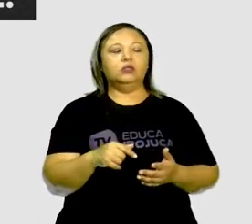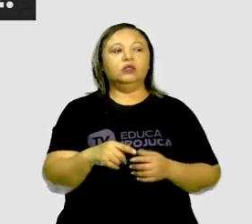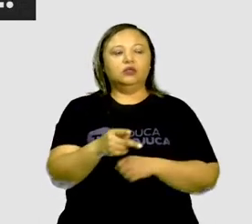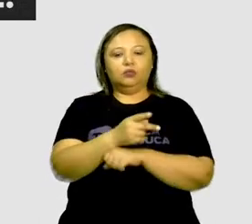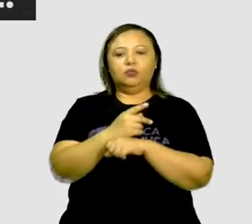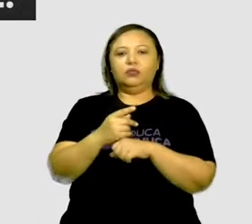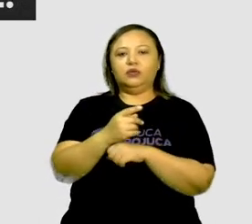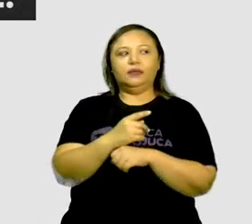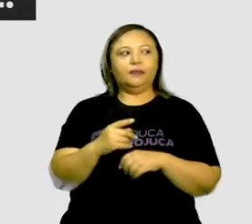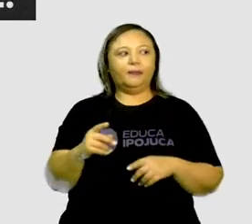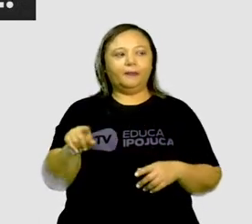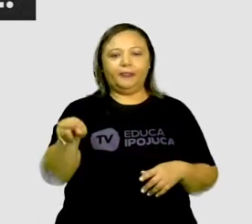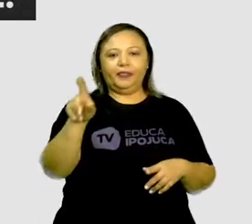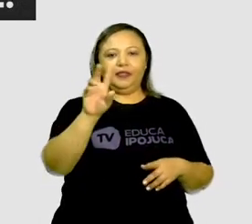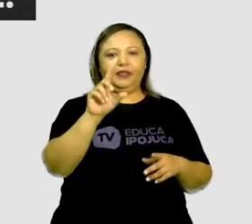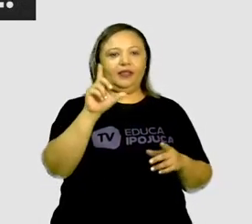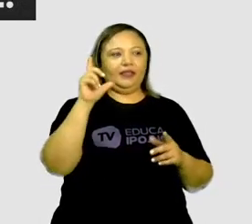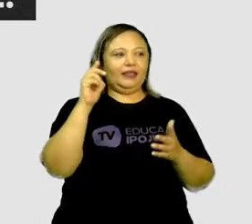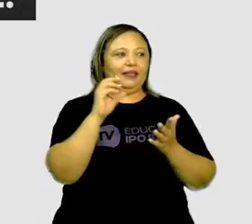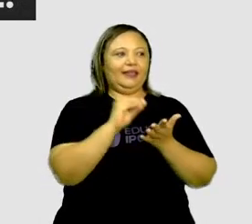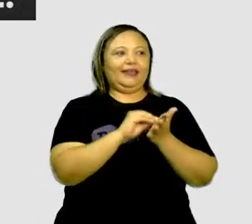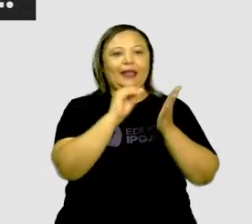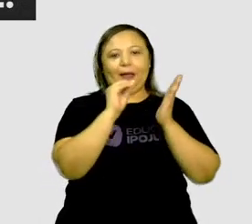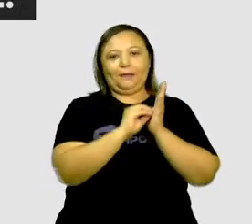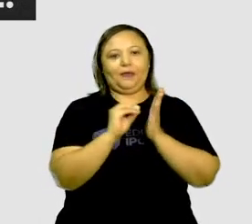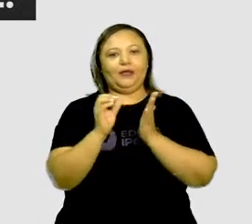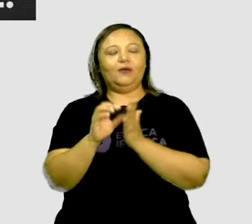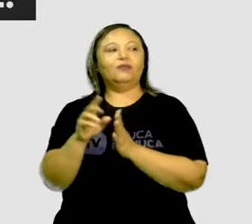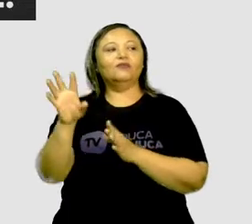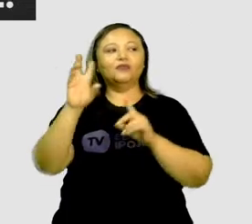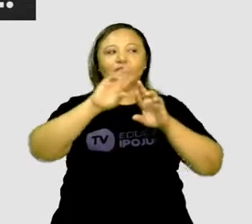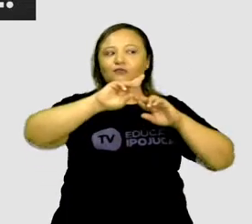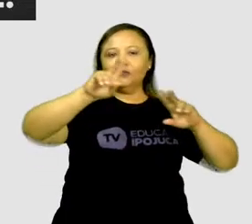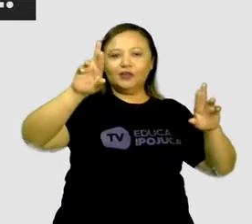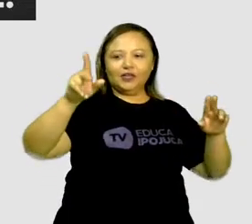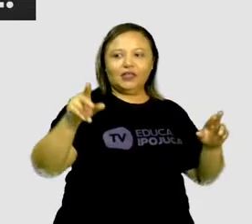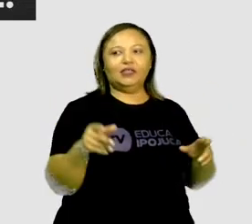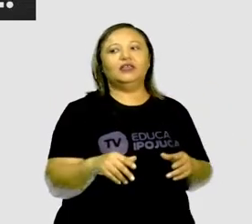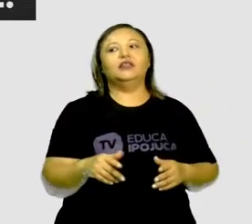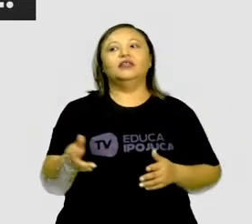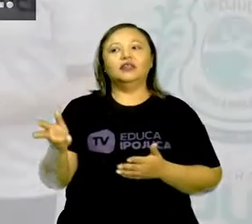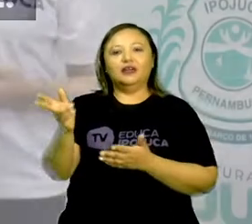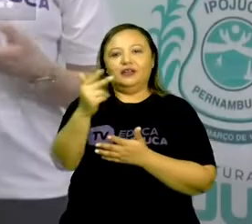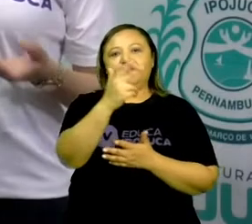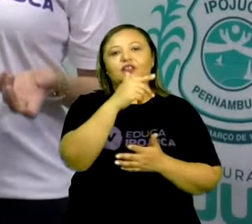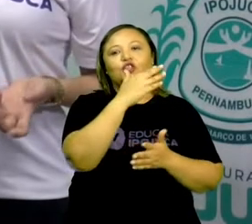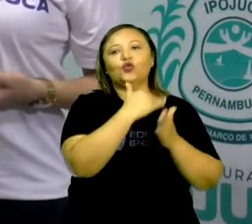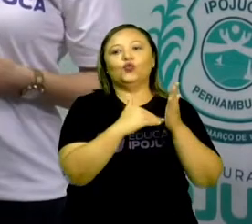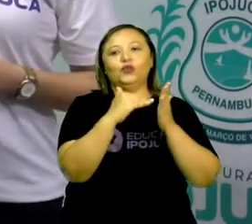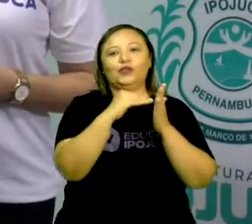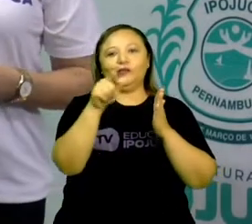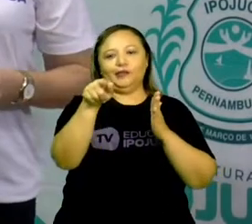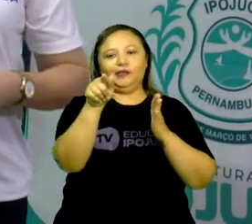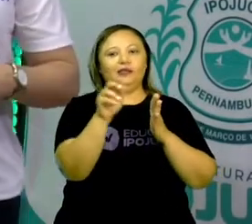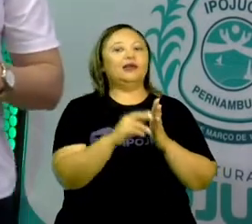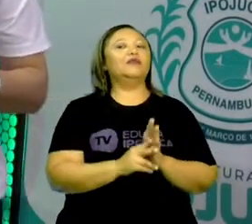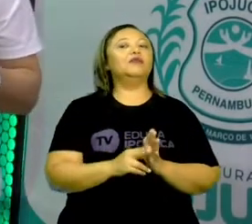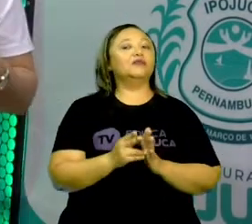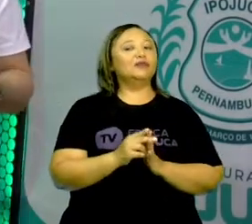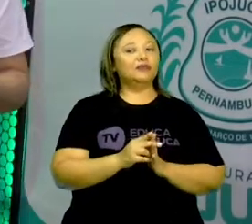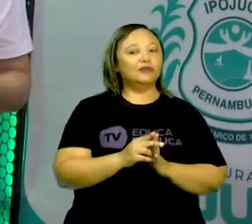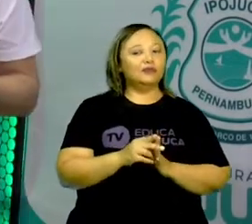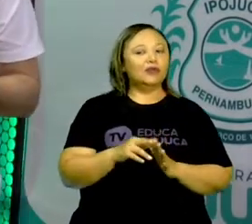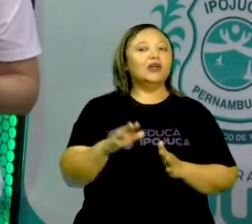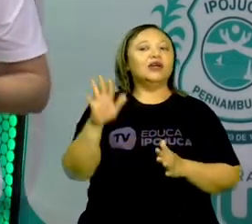figurinha. Olha só, é nós. Então observa, todas essas figurinhas, né, que a gente aí